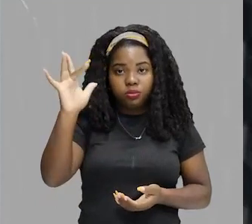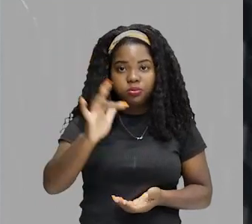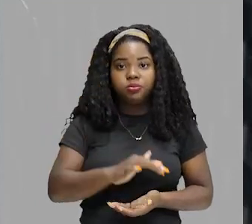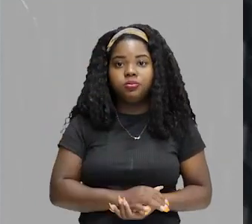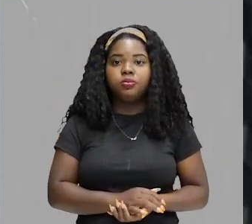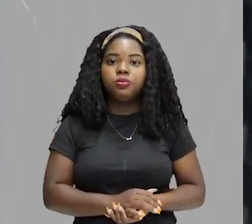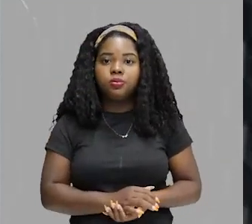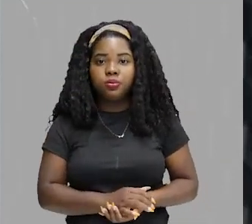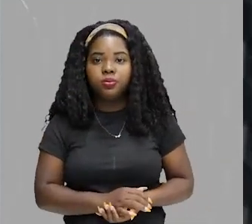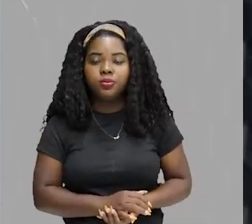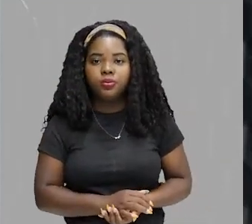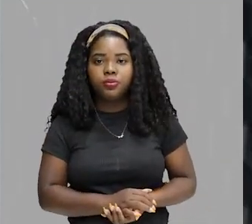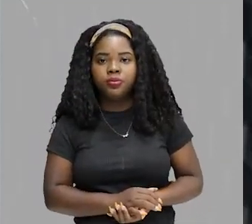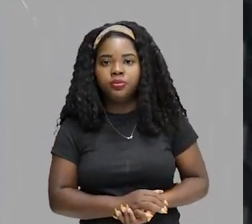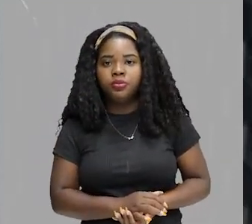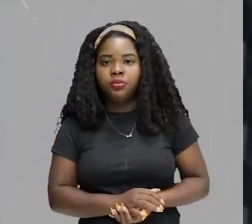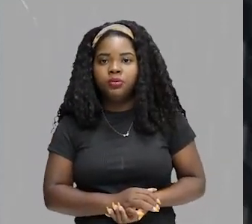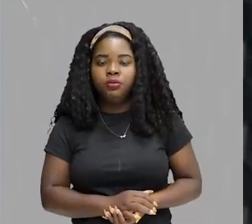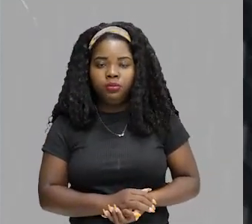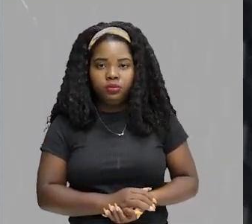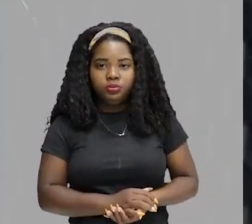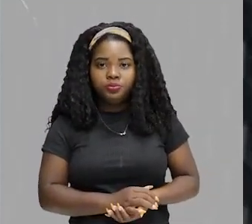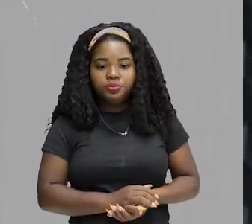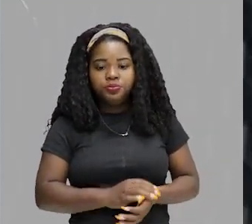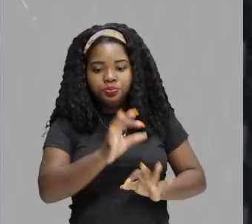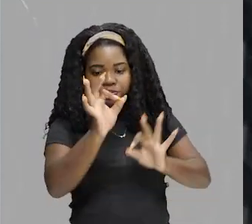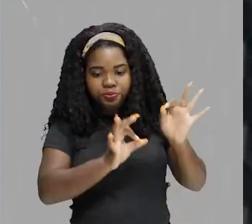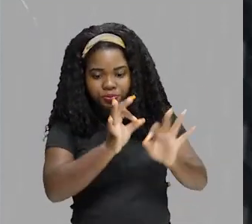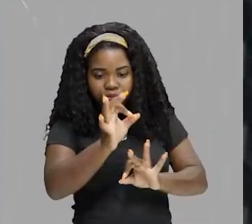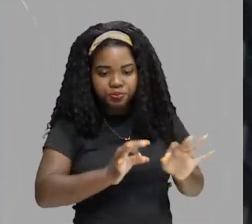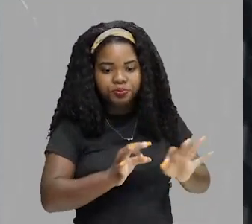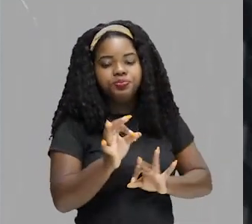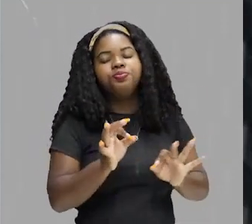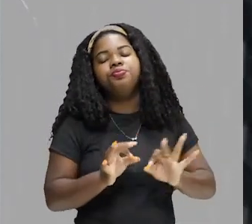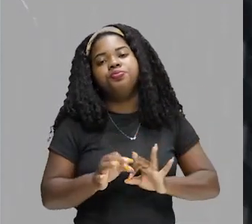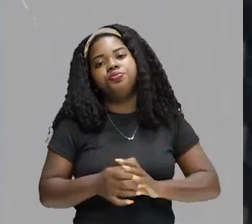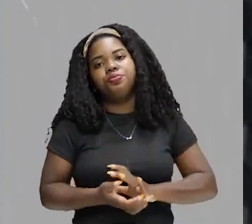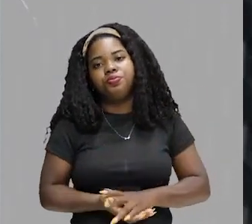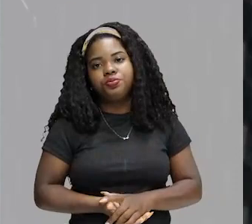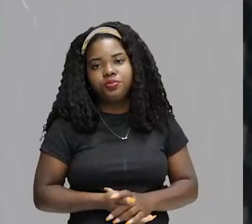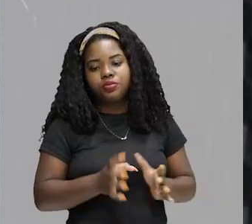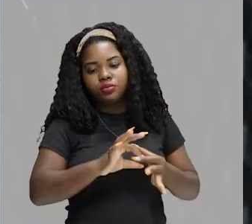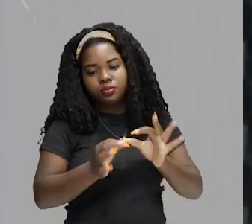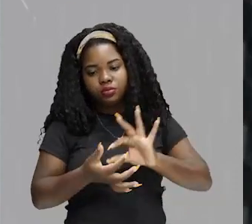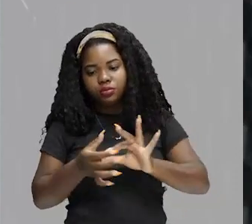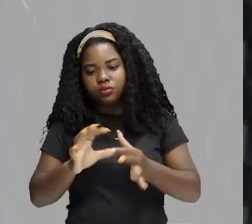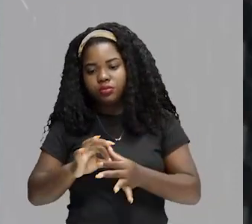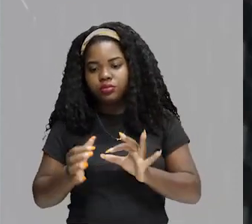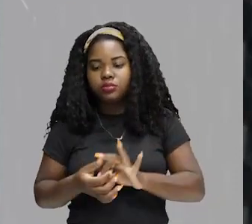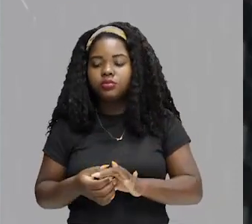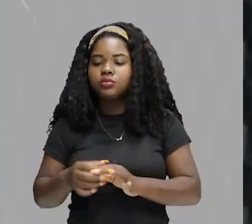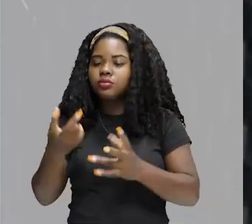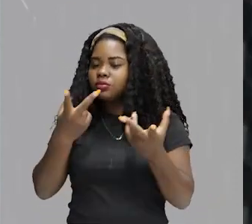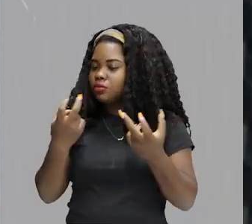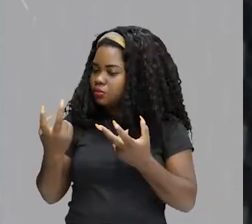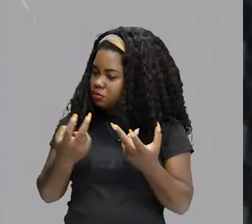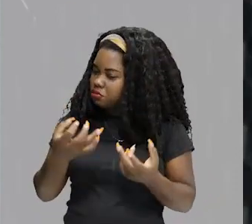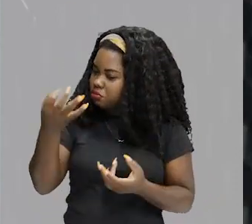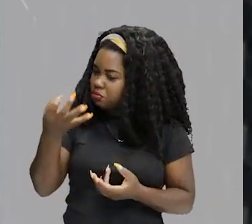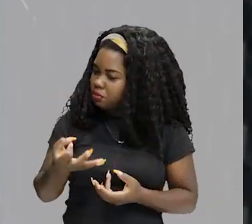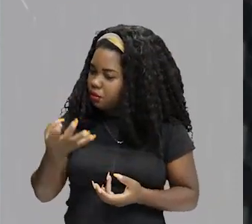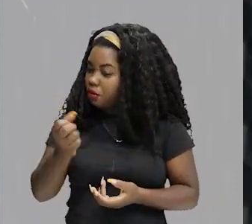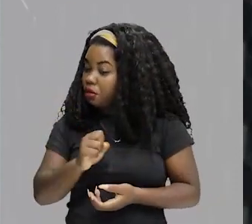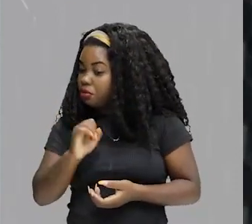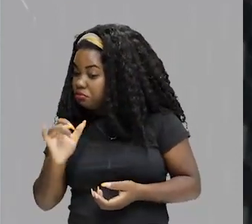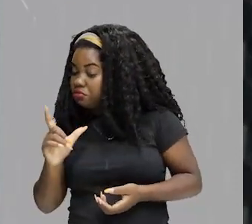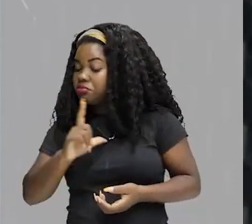elas entram e saem dos Jogos a critério da organização dos Jogos Olímpicos e que eles avaliam com certeza se